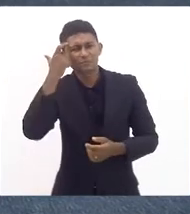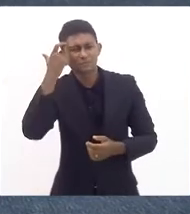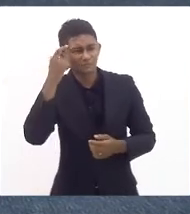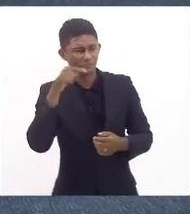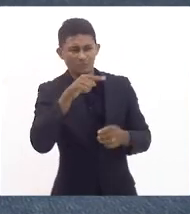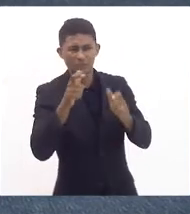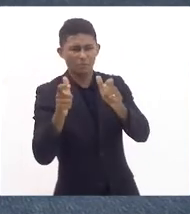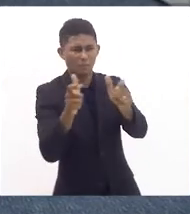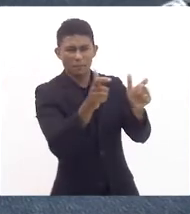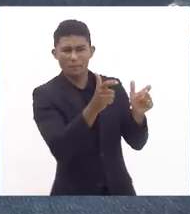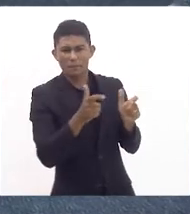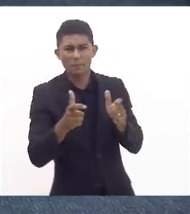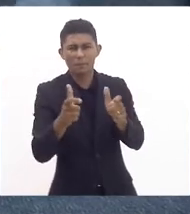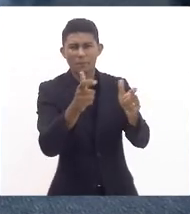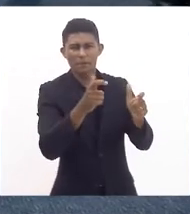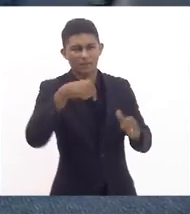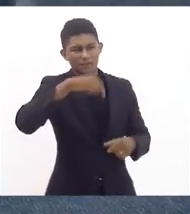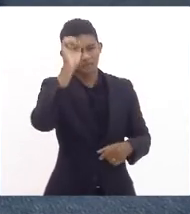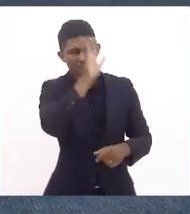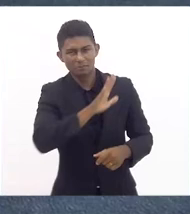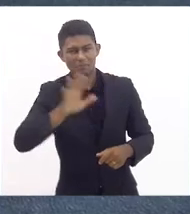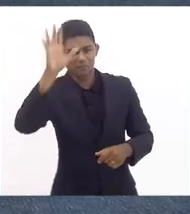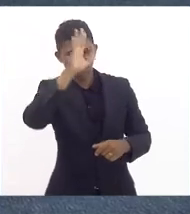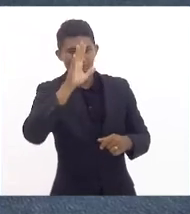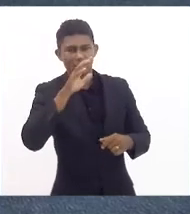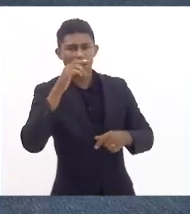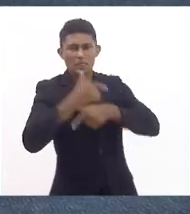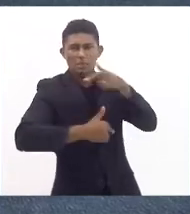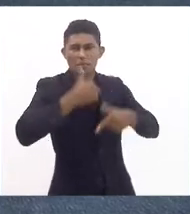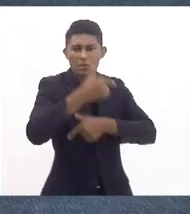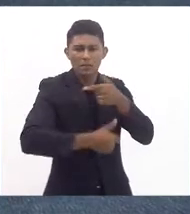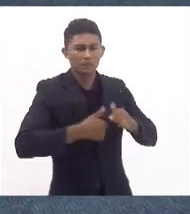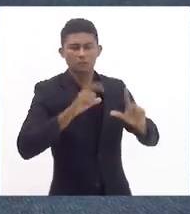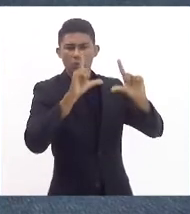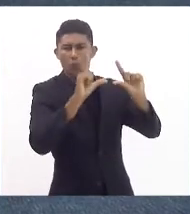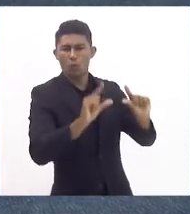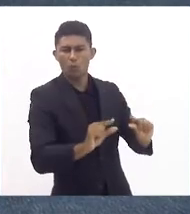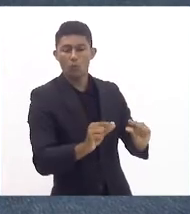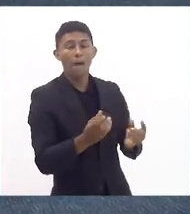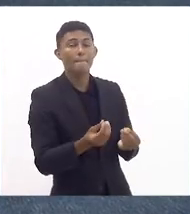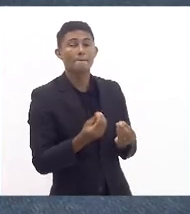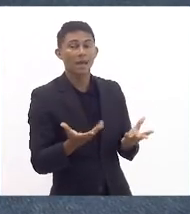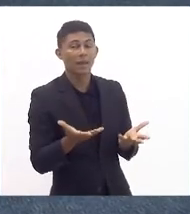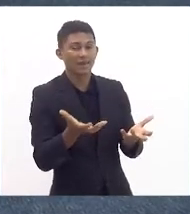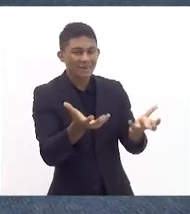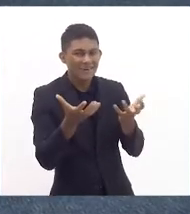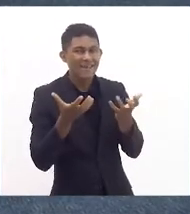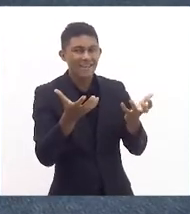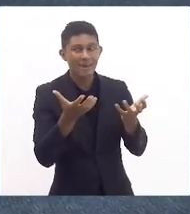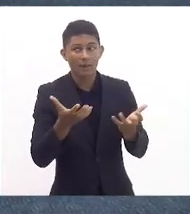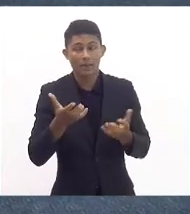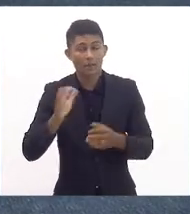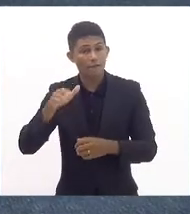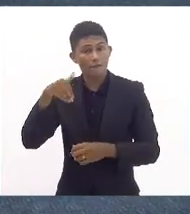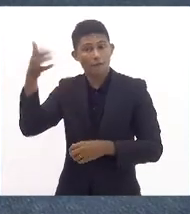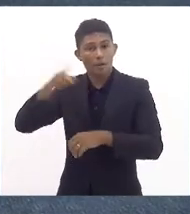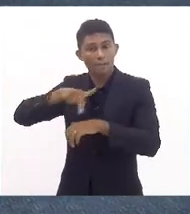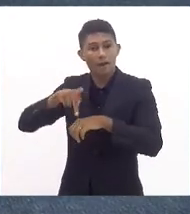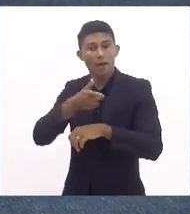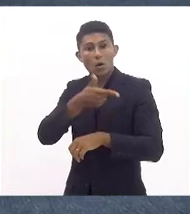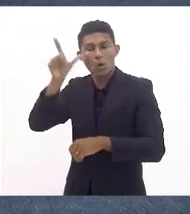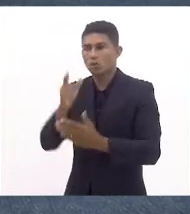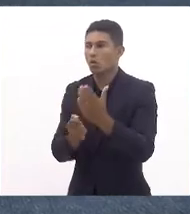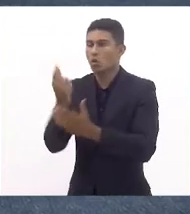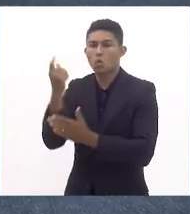refinarias brasileiras para que pudesse importar o combustível fora do Brasil, e é isso que a gente